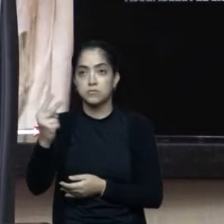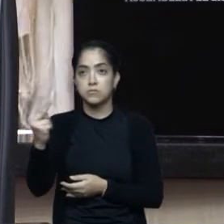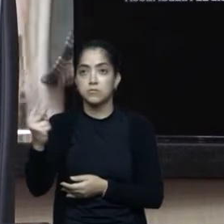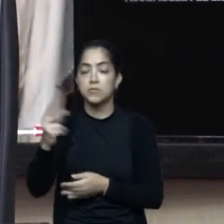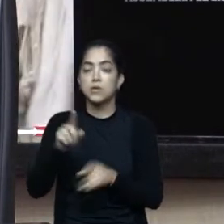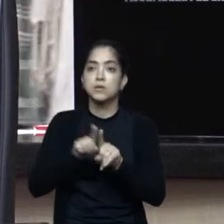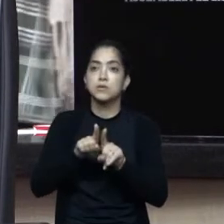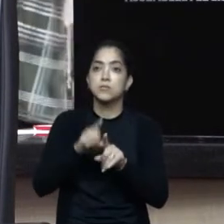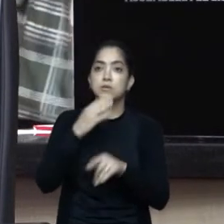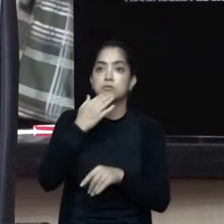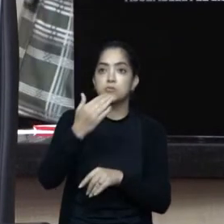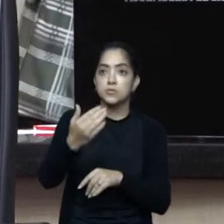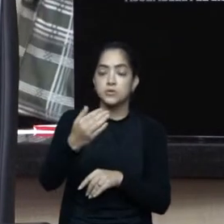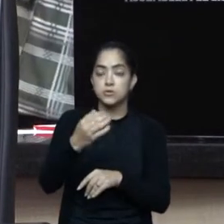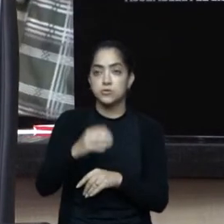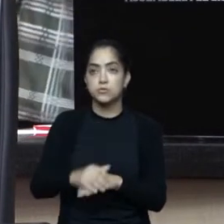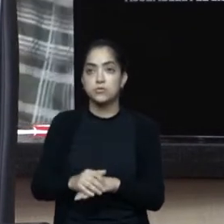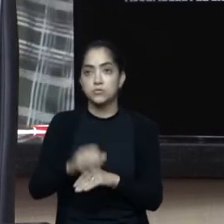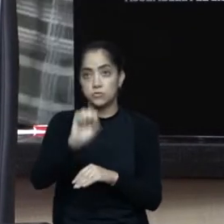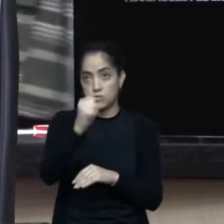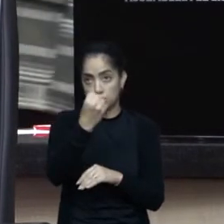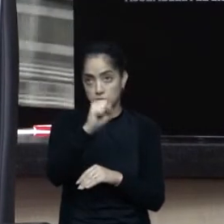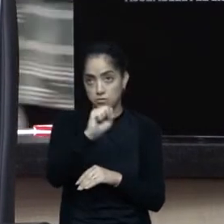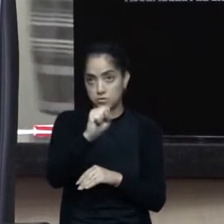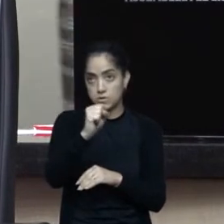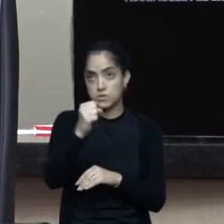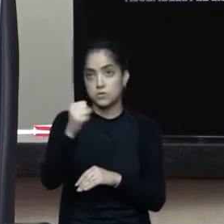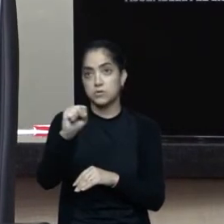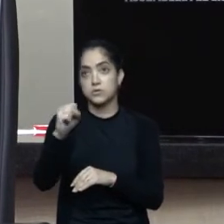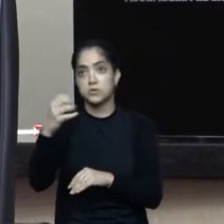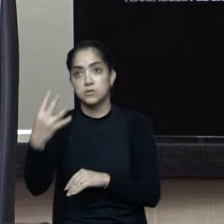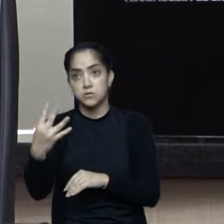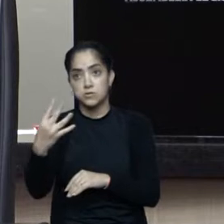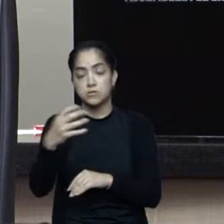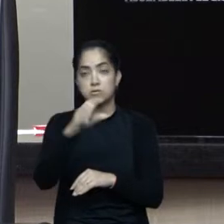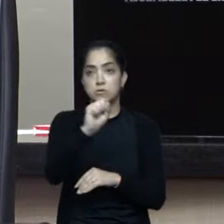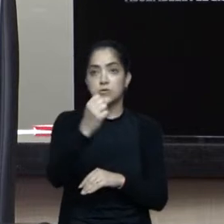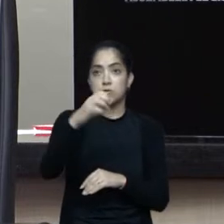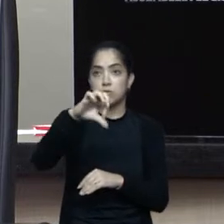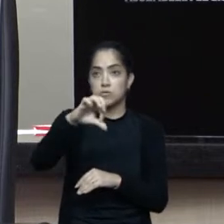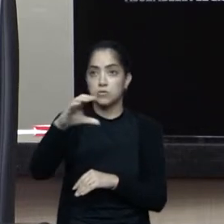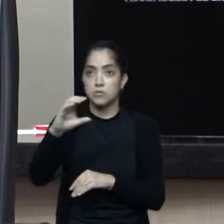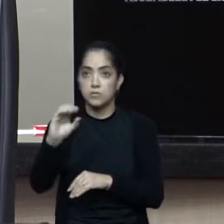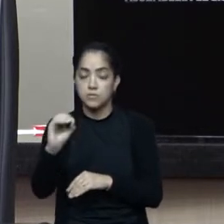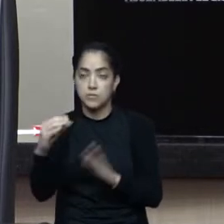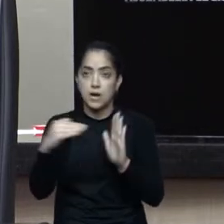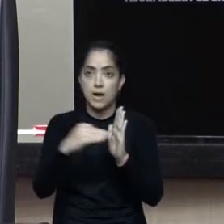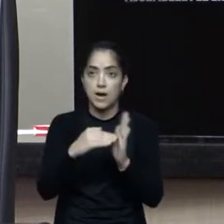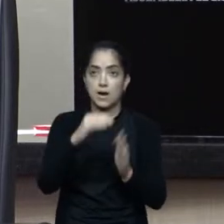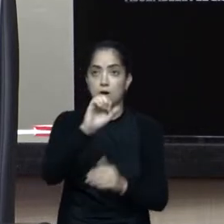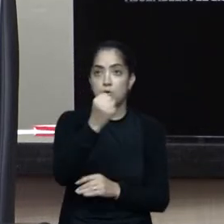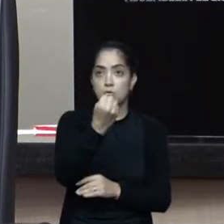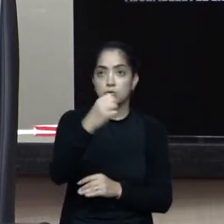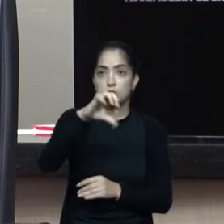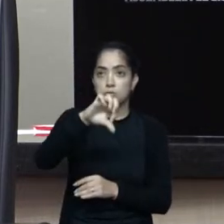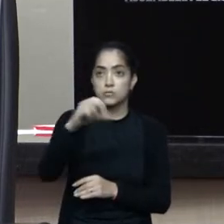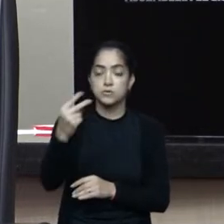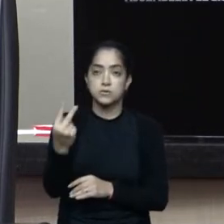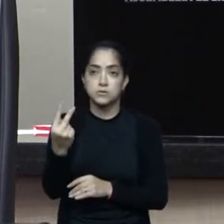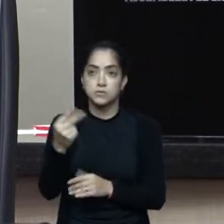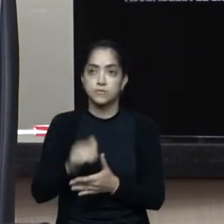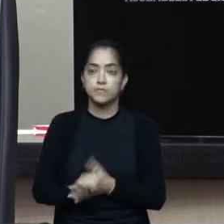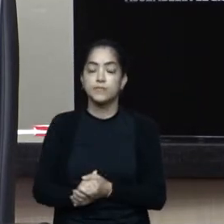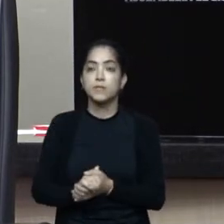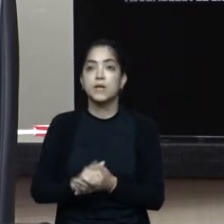os requerimentos números 884, 890 a 892.